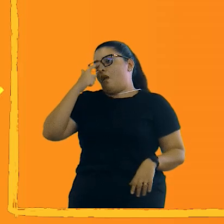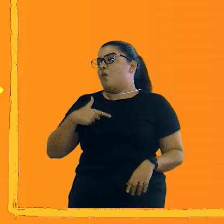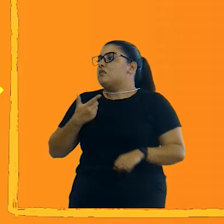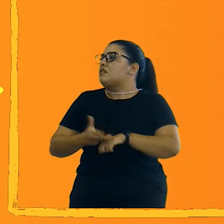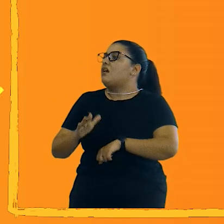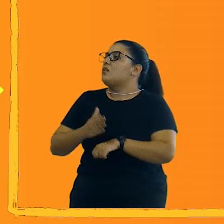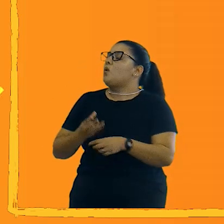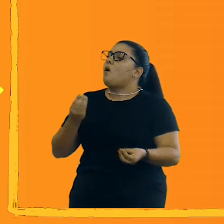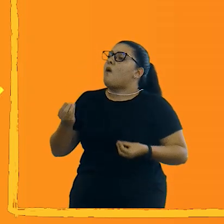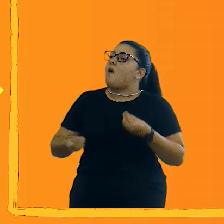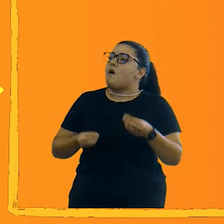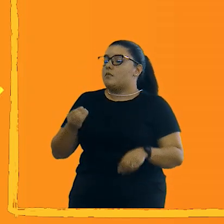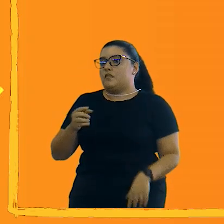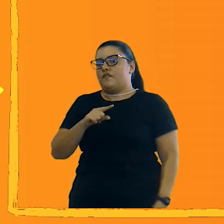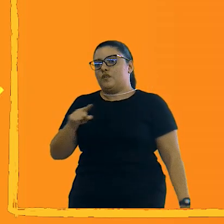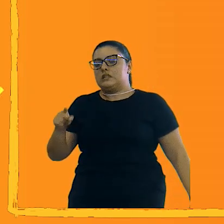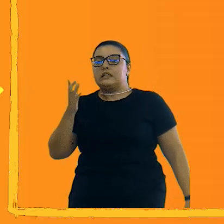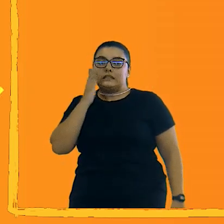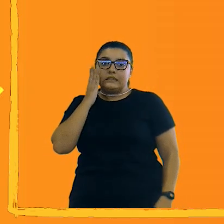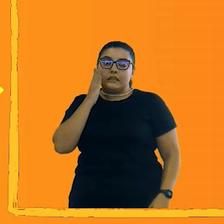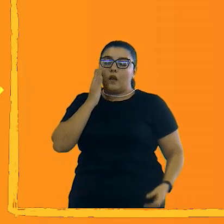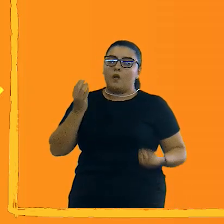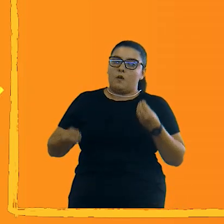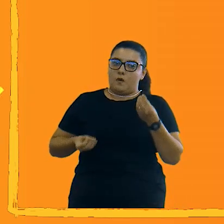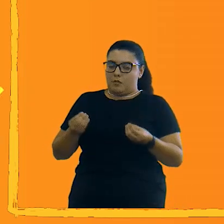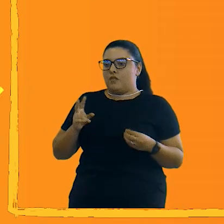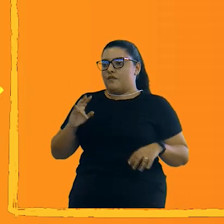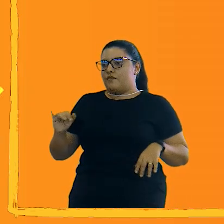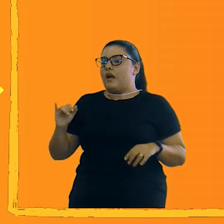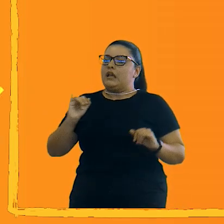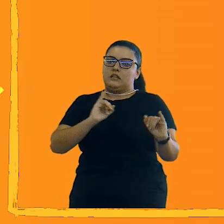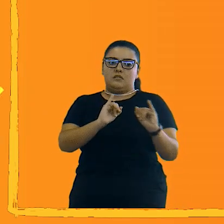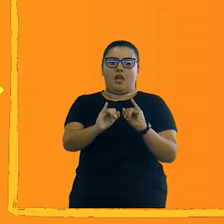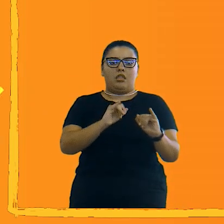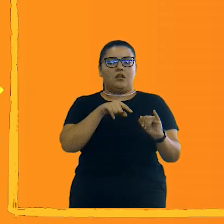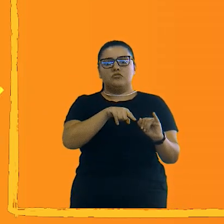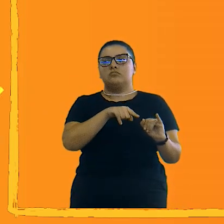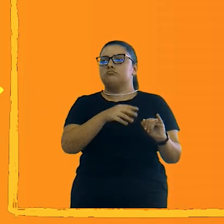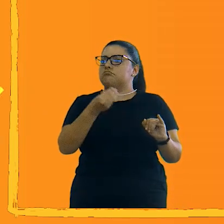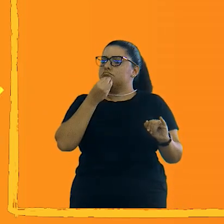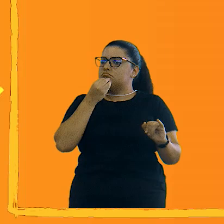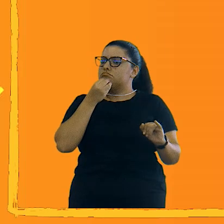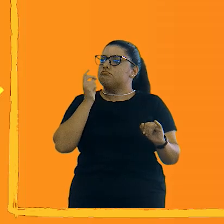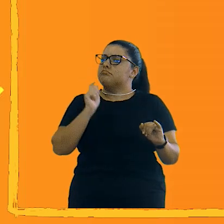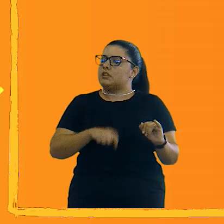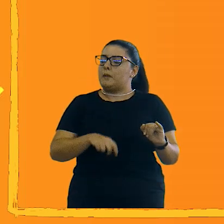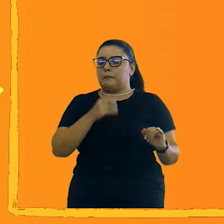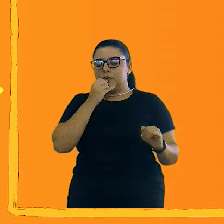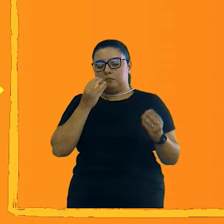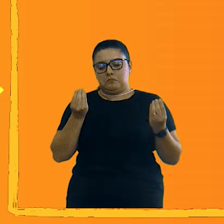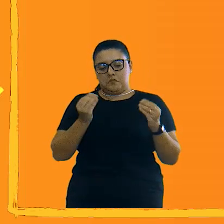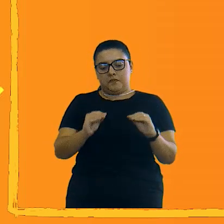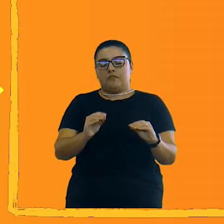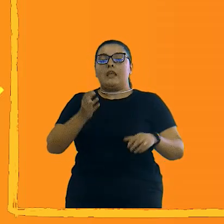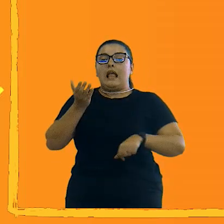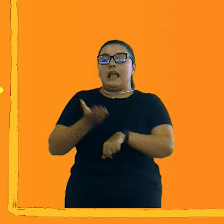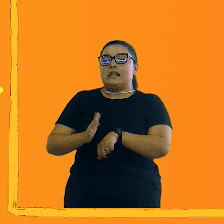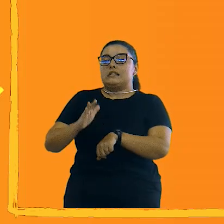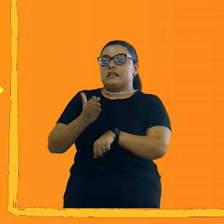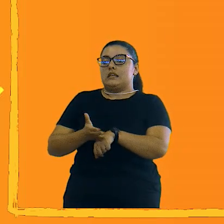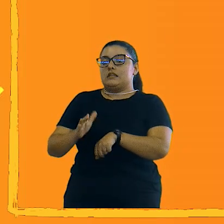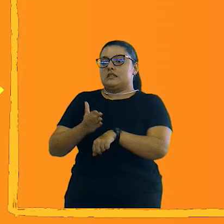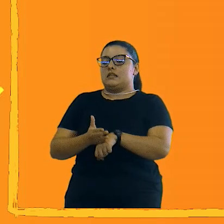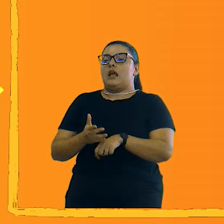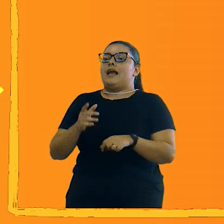isso pessoal para você treinar isso vai na internet cara coloca assim exercício